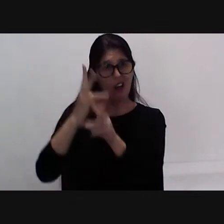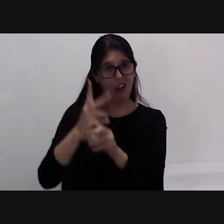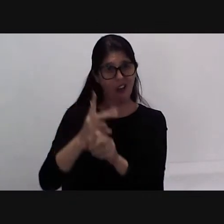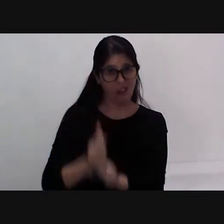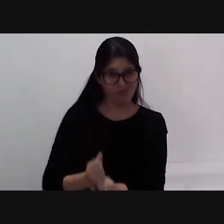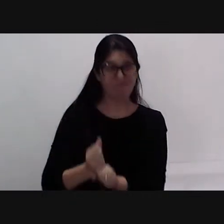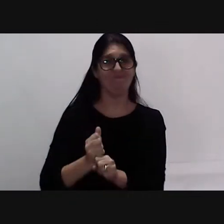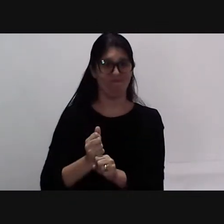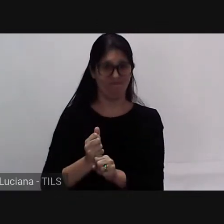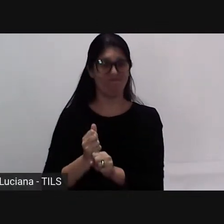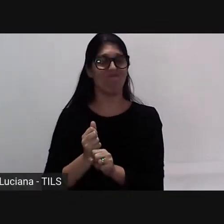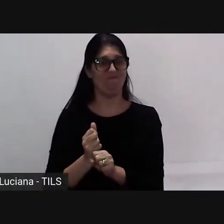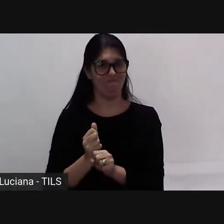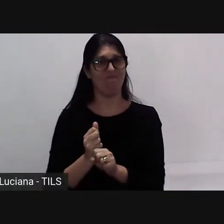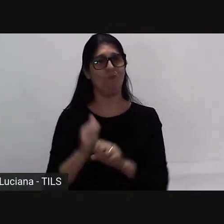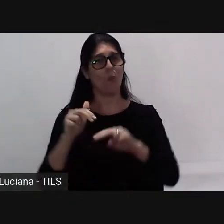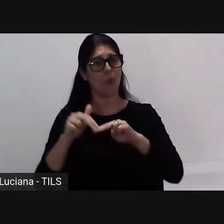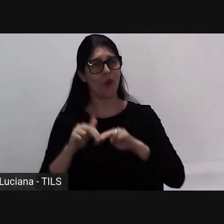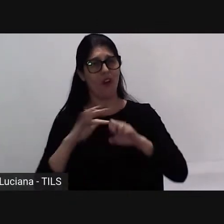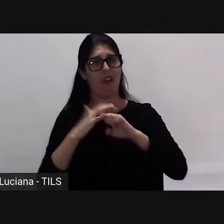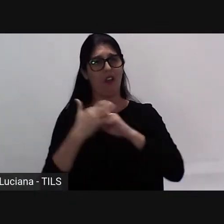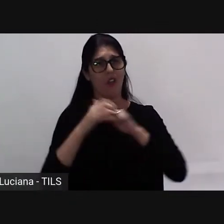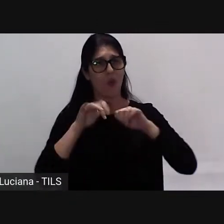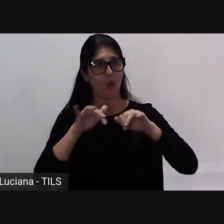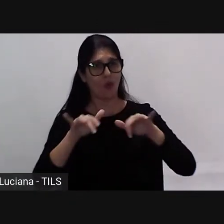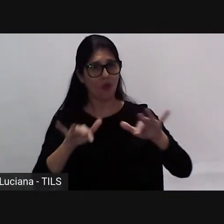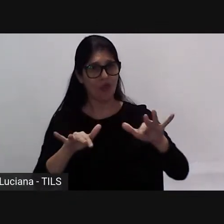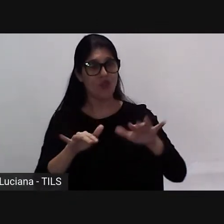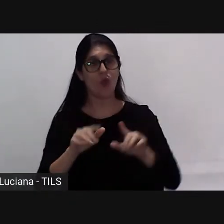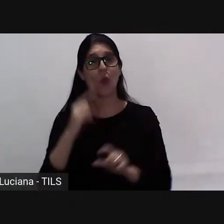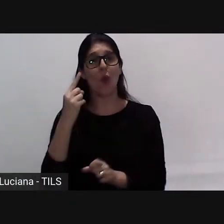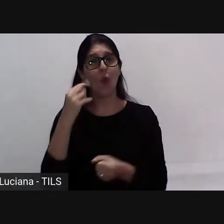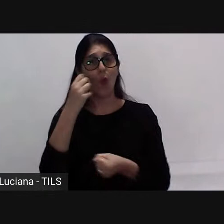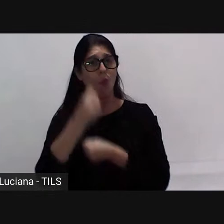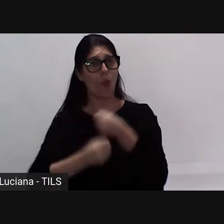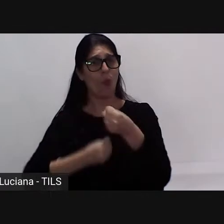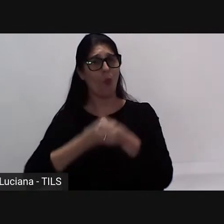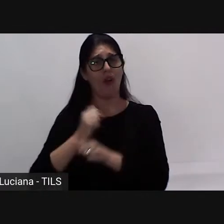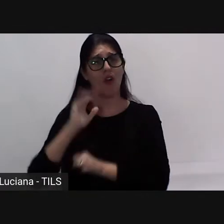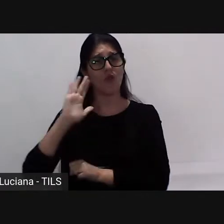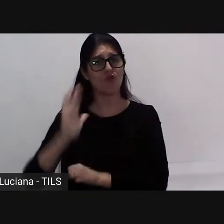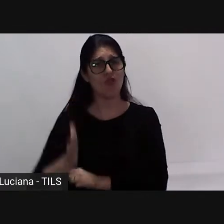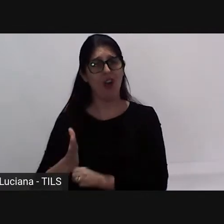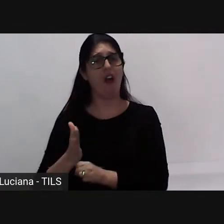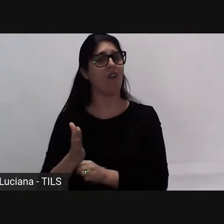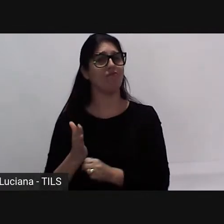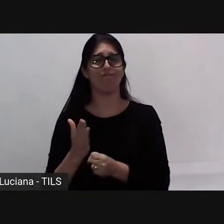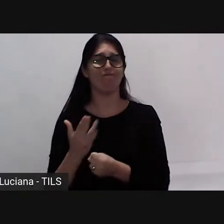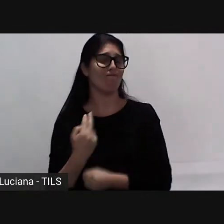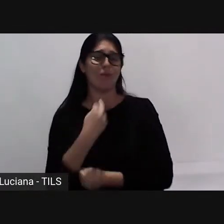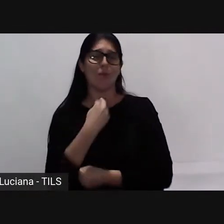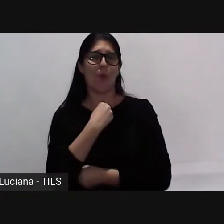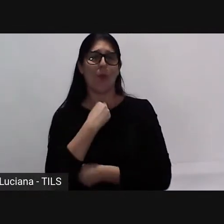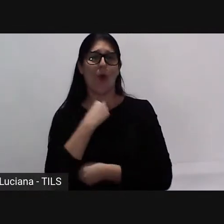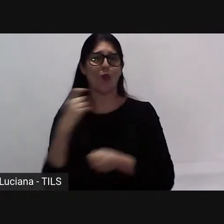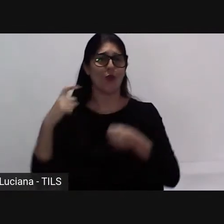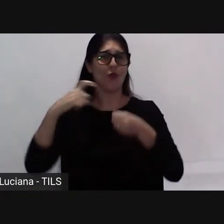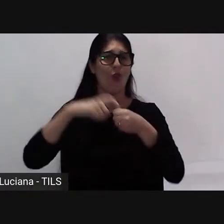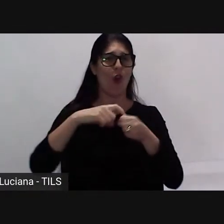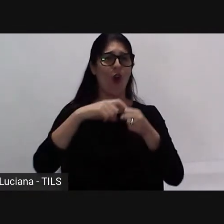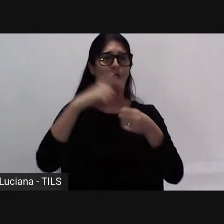foram atingidas pela Covid, e desse um ano quase que a gente não tem a possibilidade de estar junto, de estar